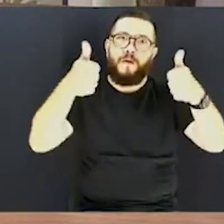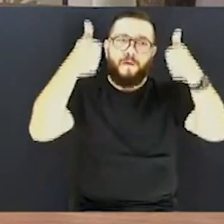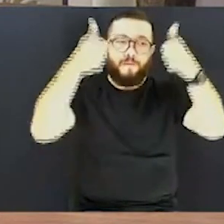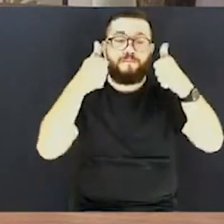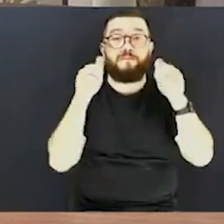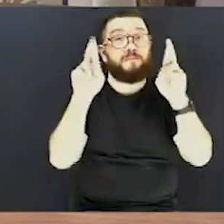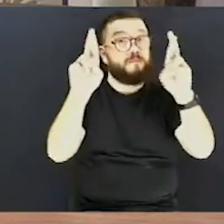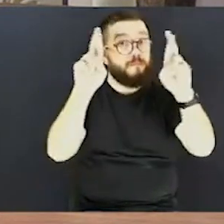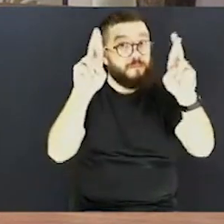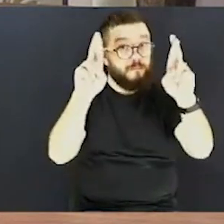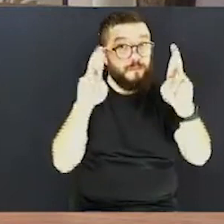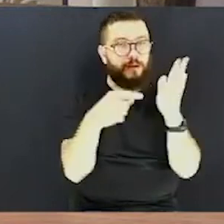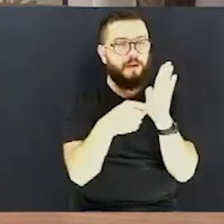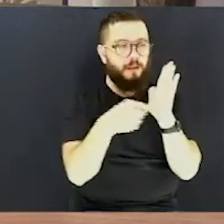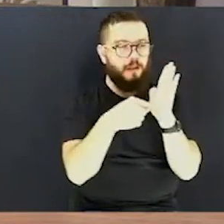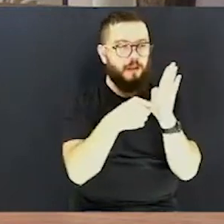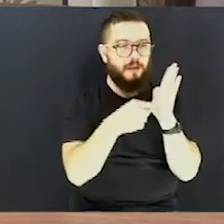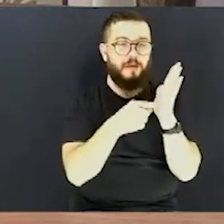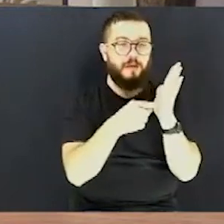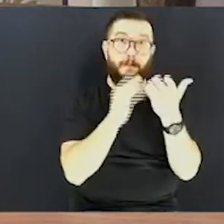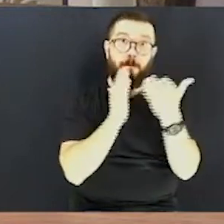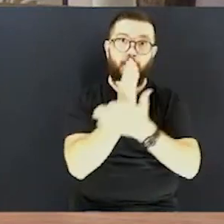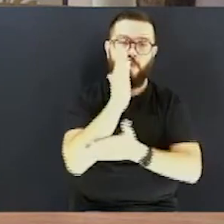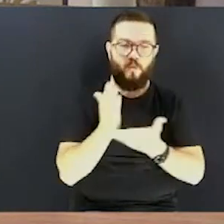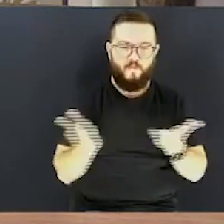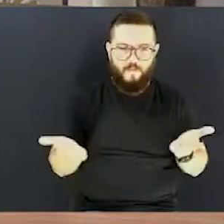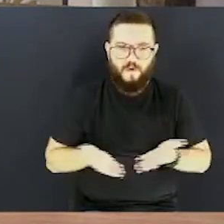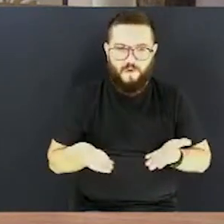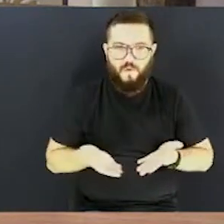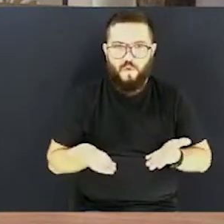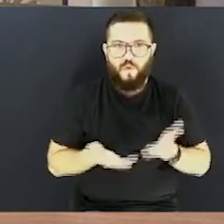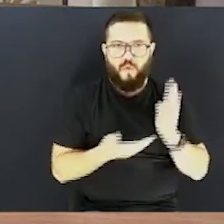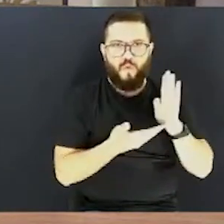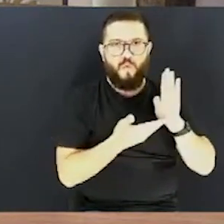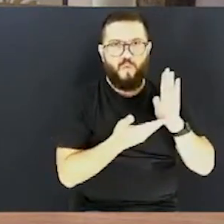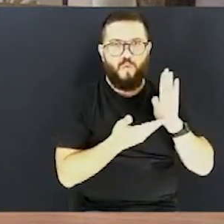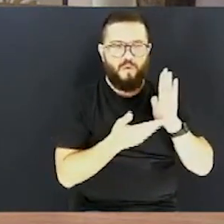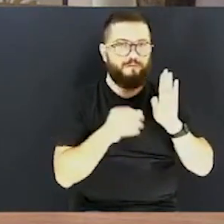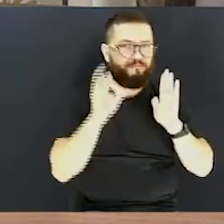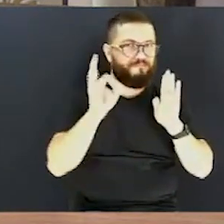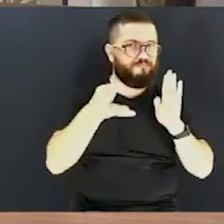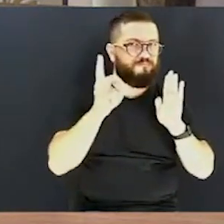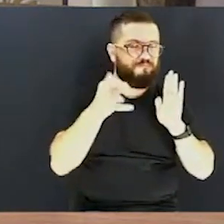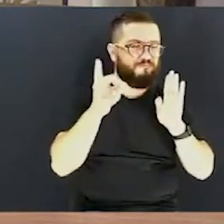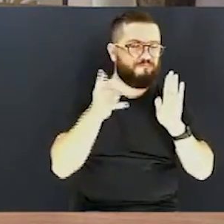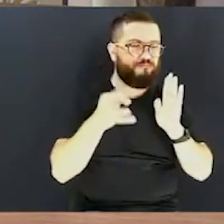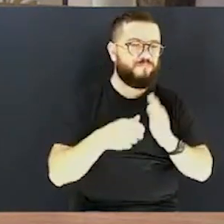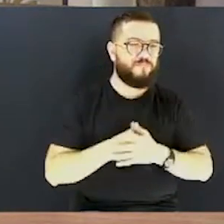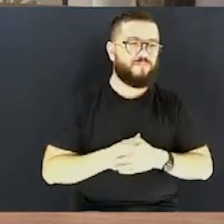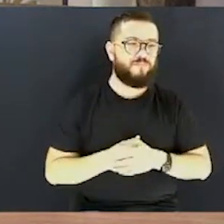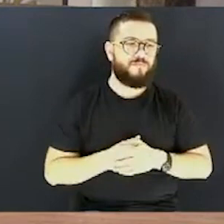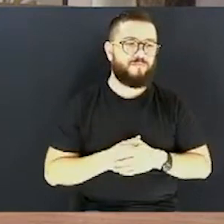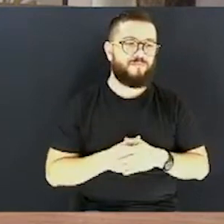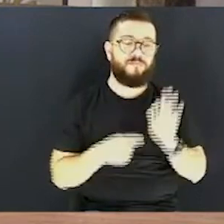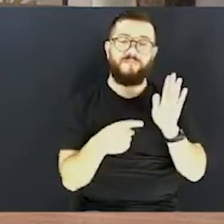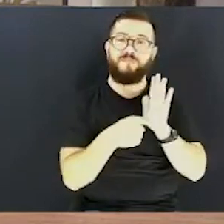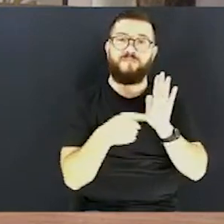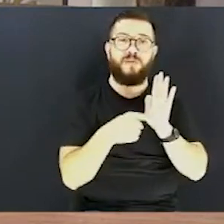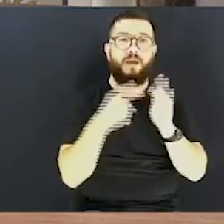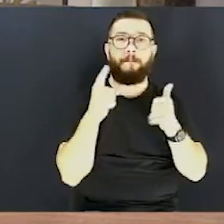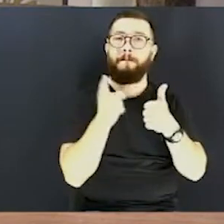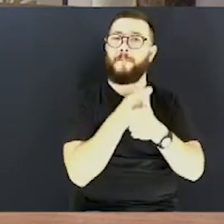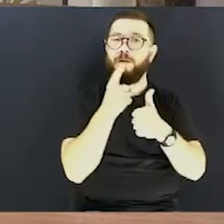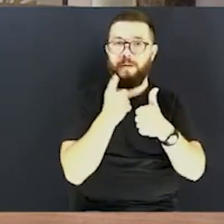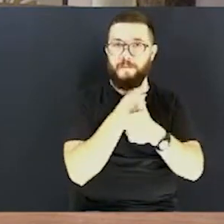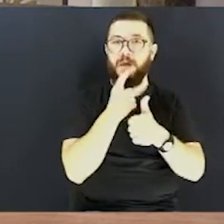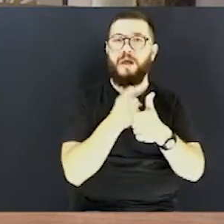futuramente sancionado pela Prefeitura, que cria a Política Municipal da Primeira Infância, esse é um primeiro passo para que